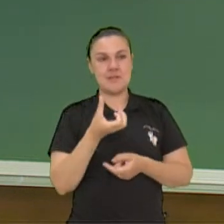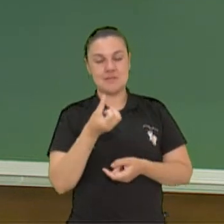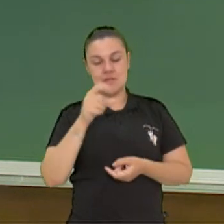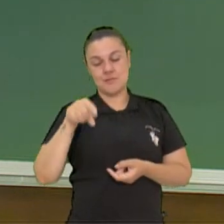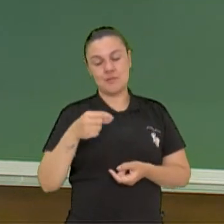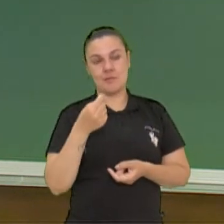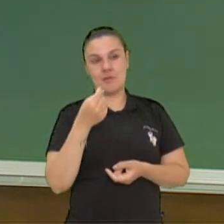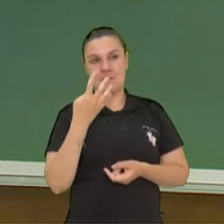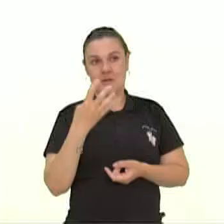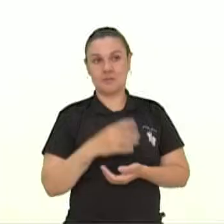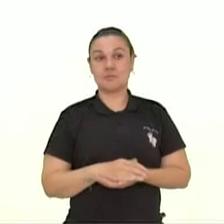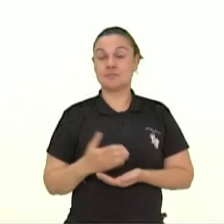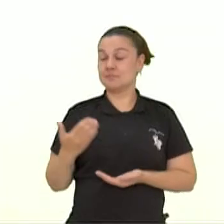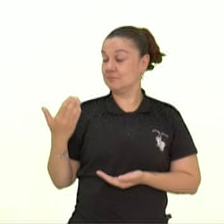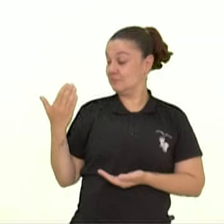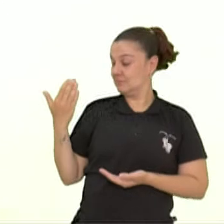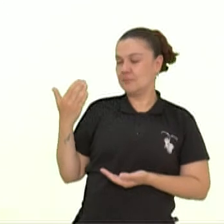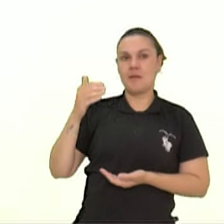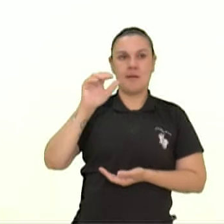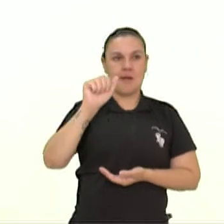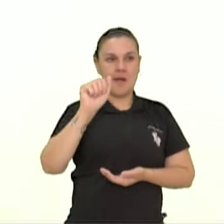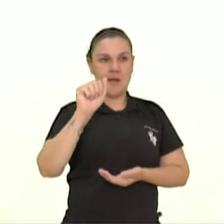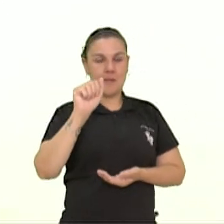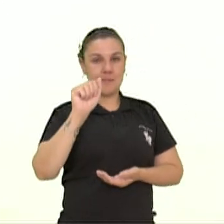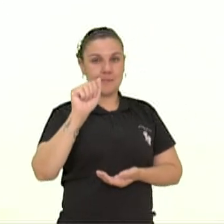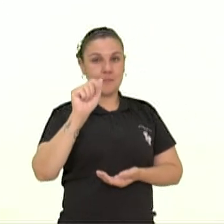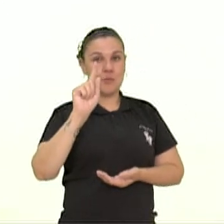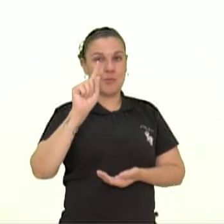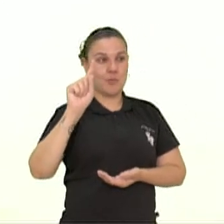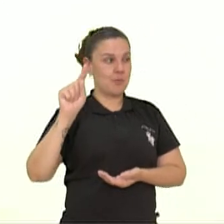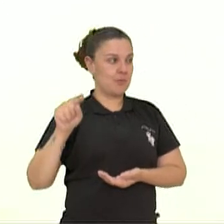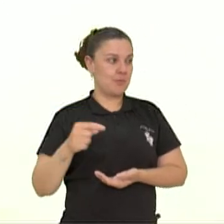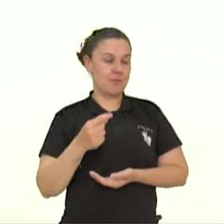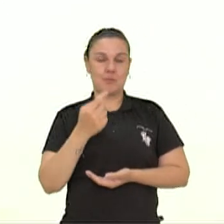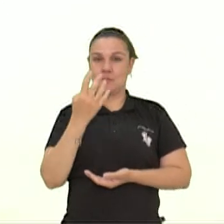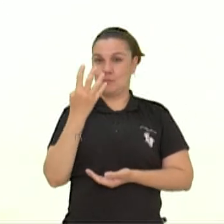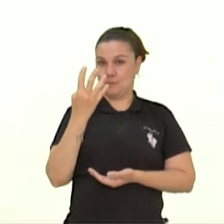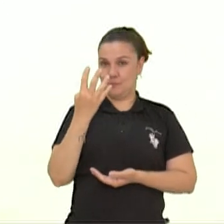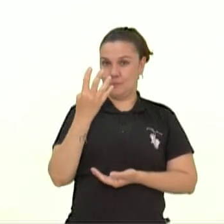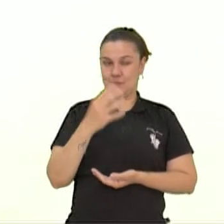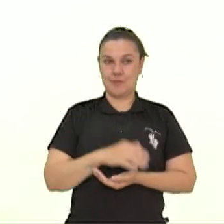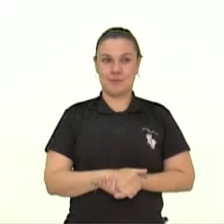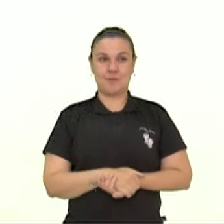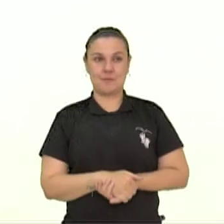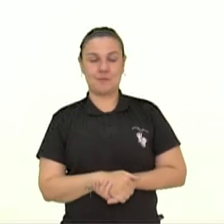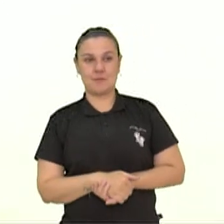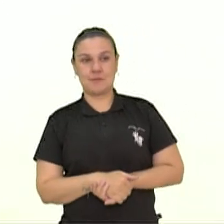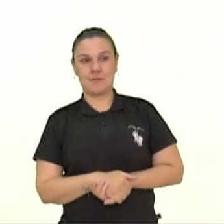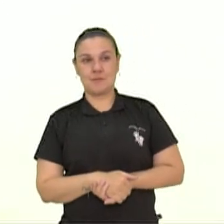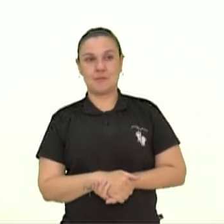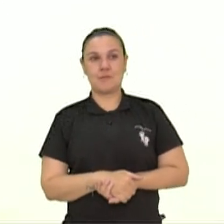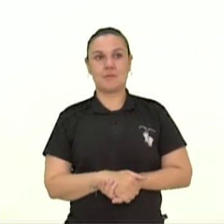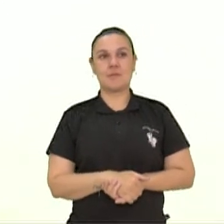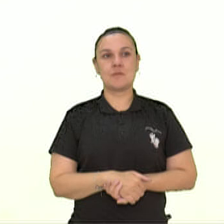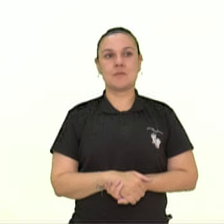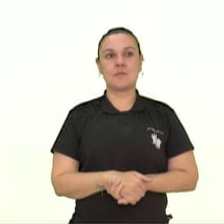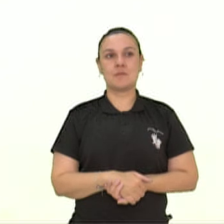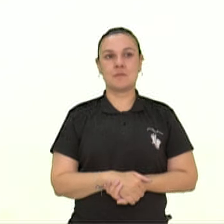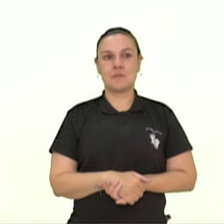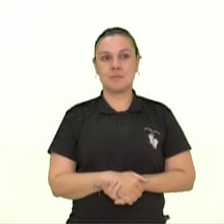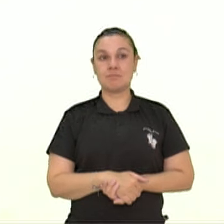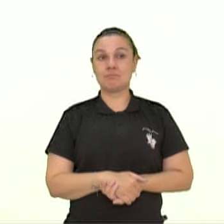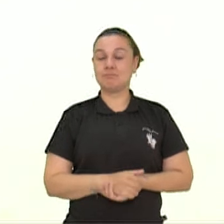que é do exercício. Não vá para o próximo. Faça no caderno. Depois que você fez no caderno, vá lá de novo no slide e